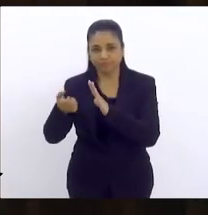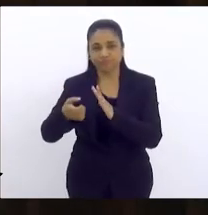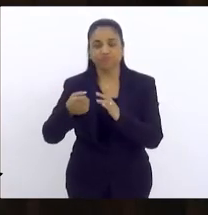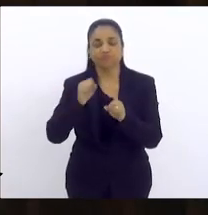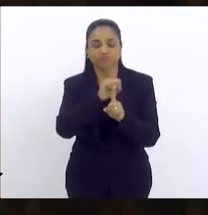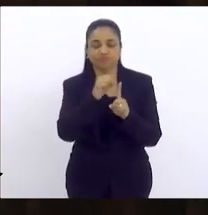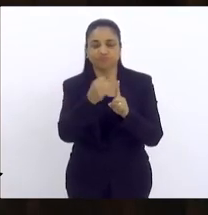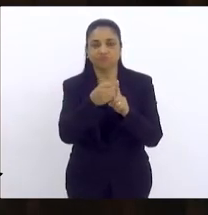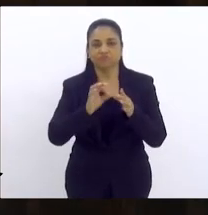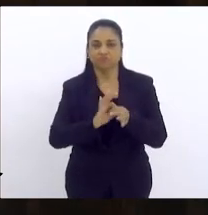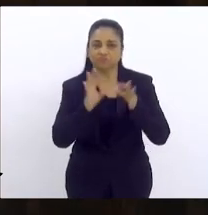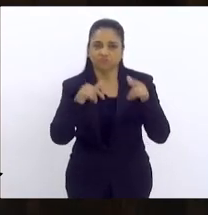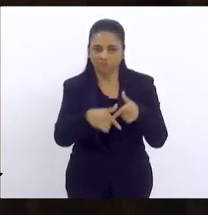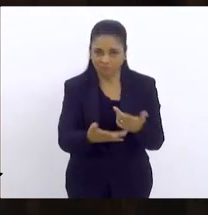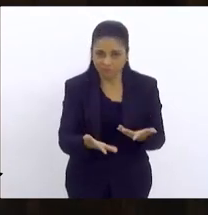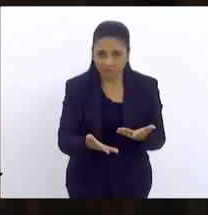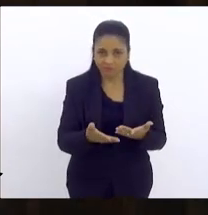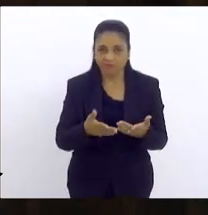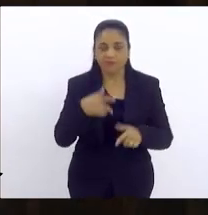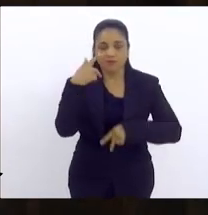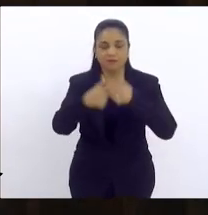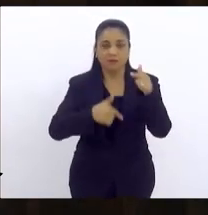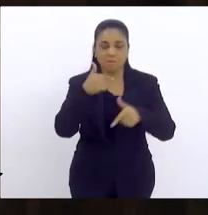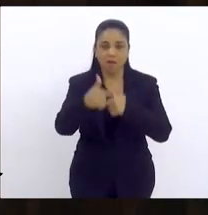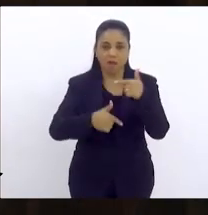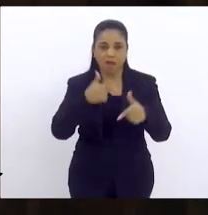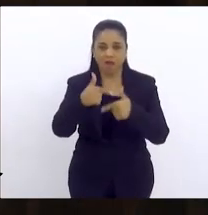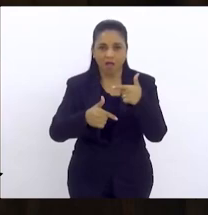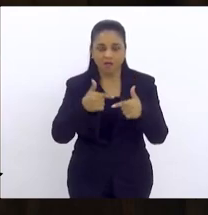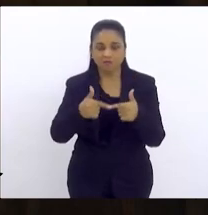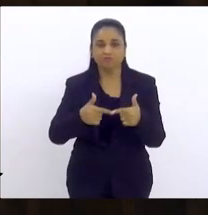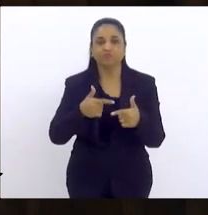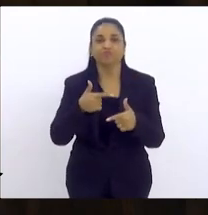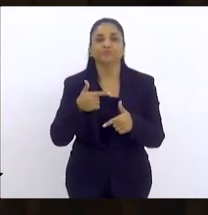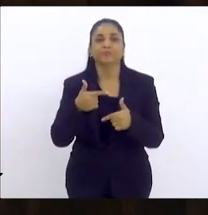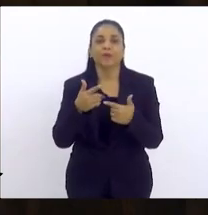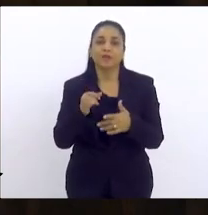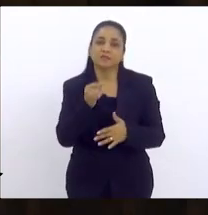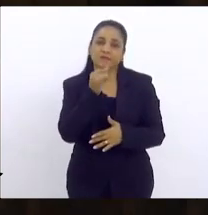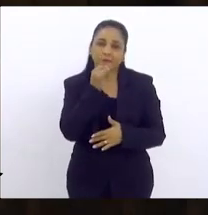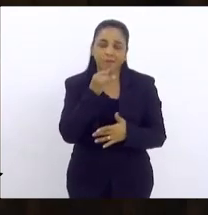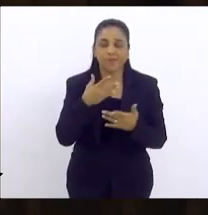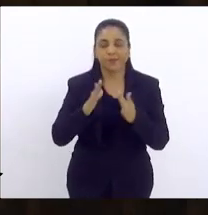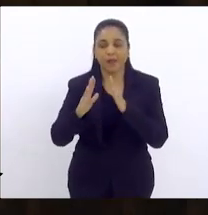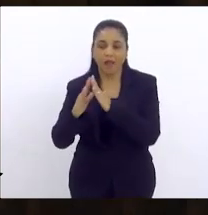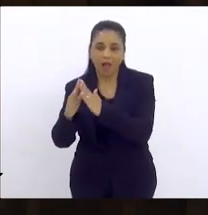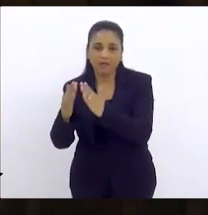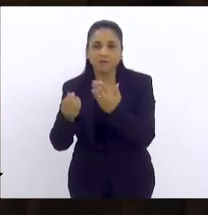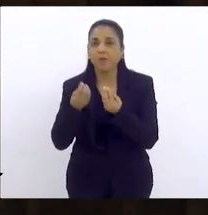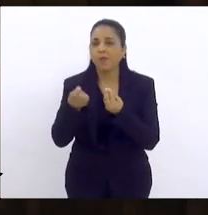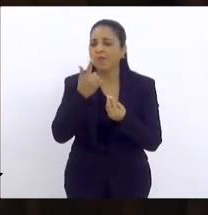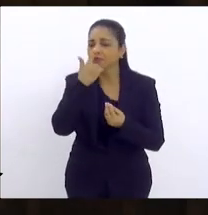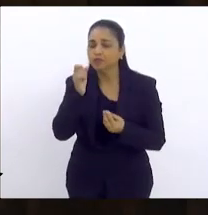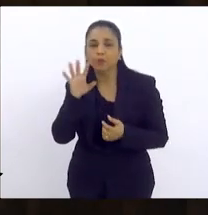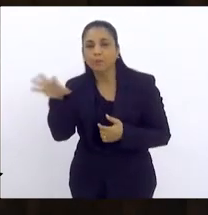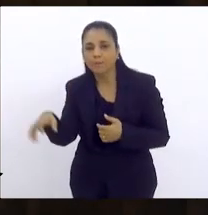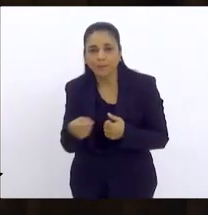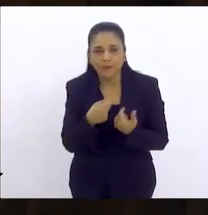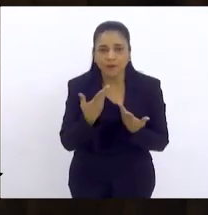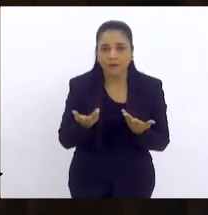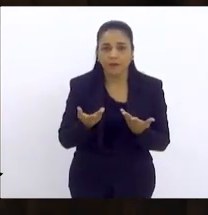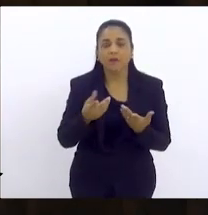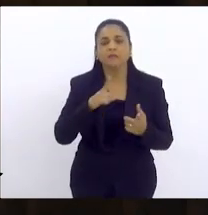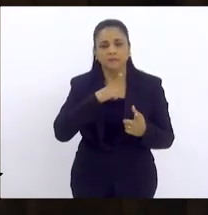cidadão dificultava que os serviços essenciais chegasse a sua residência Comandante Mas já tem muitas